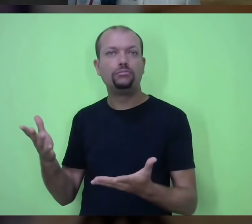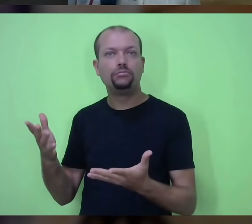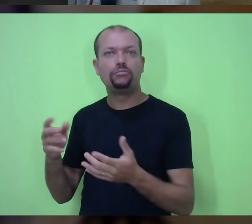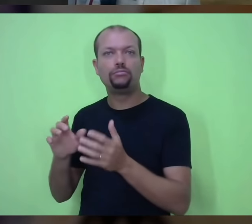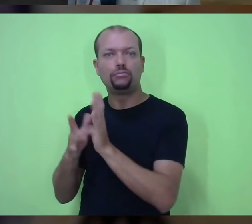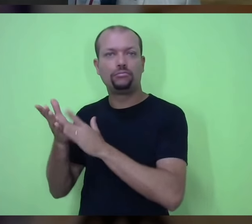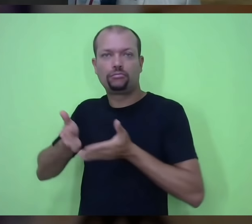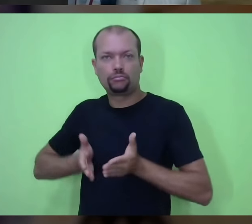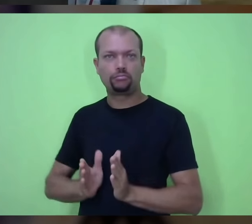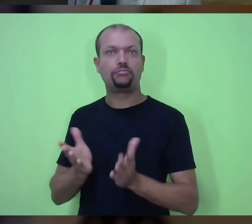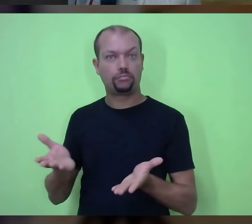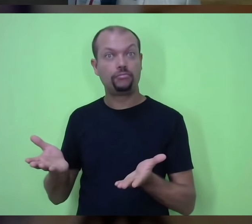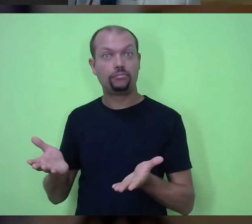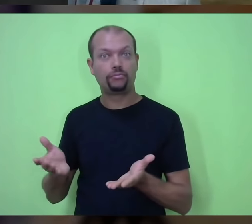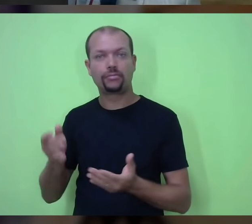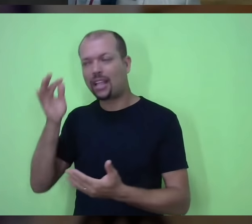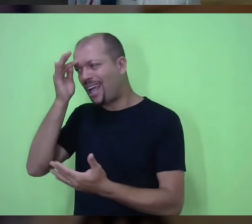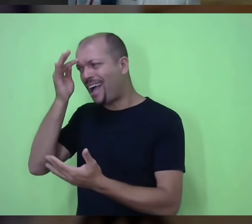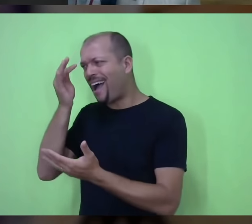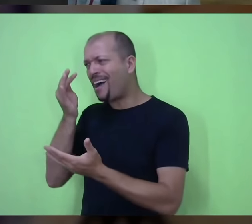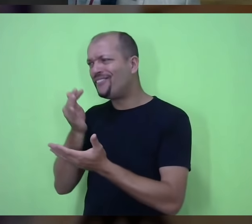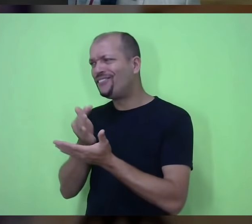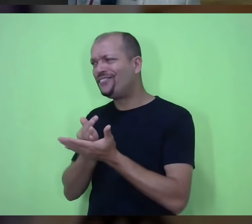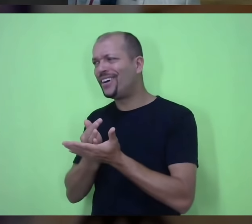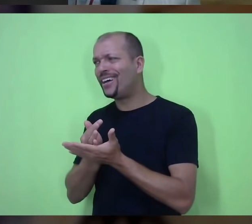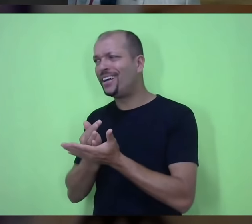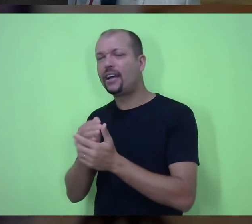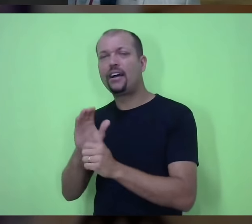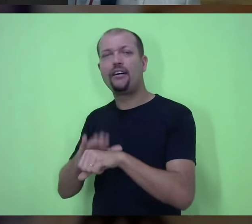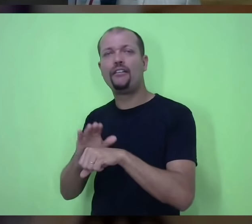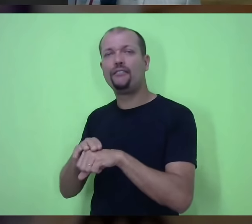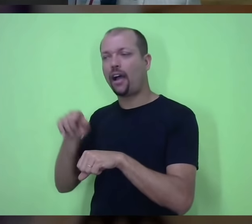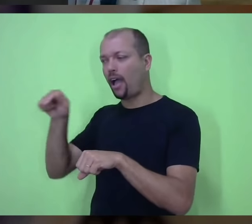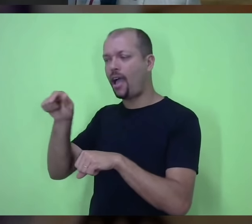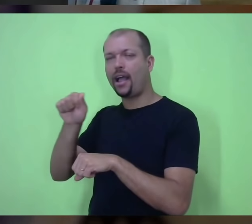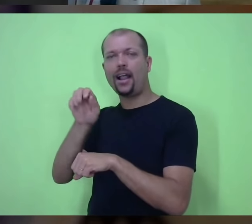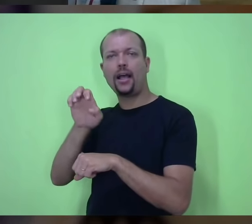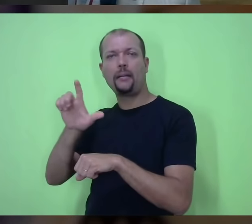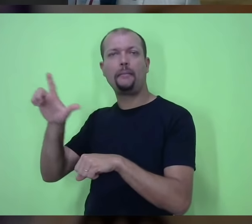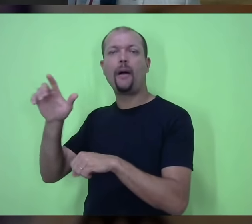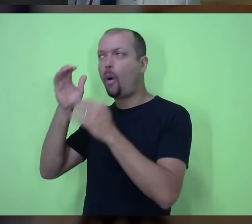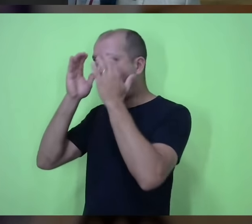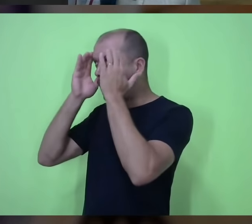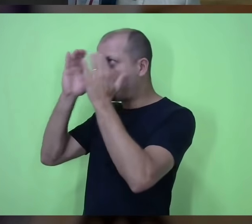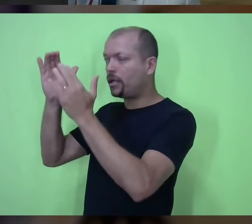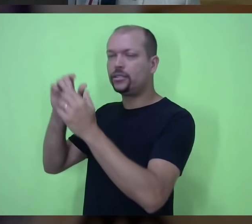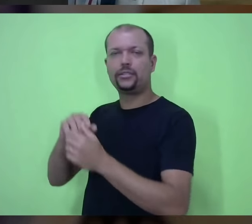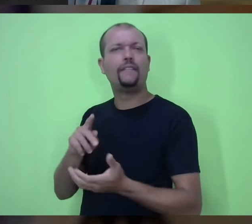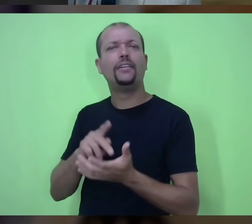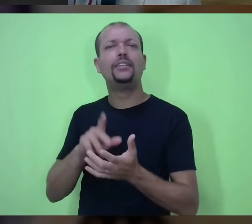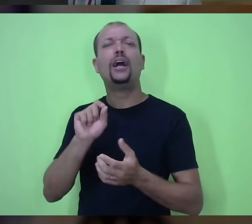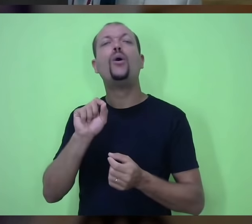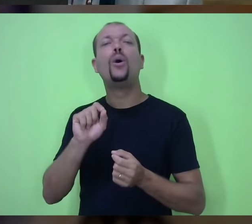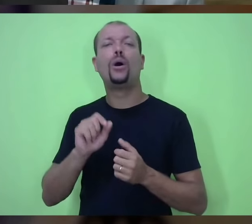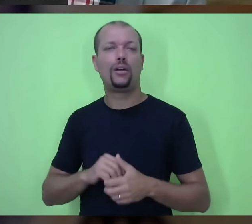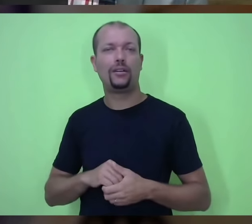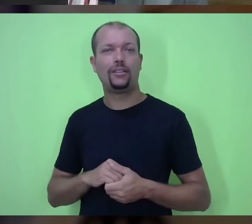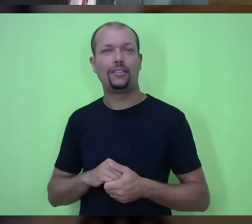Então você vê que a fé que leva aquele homem à obediência, na verdade